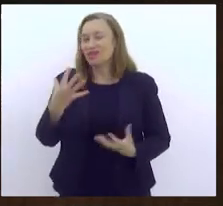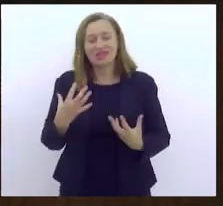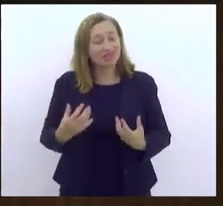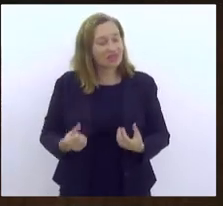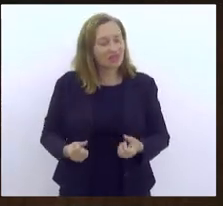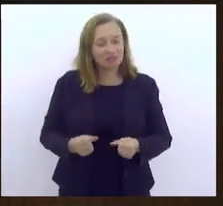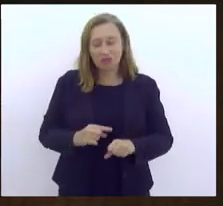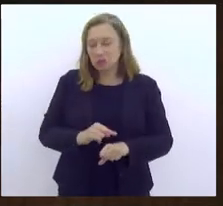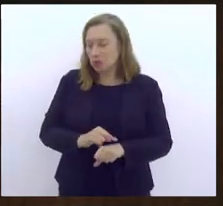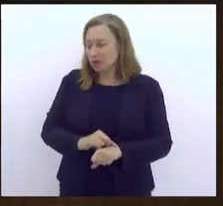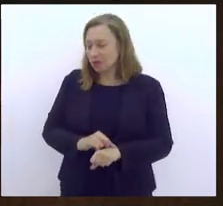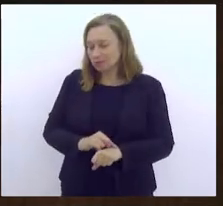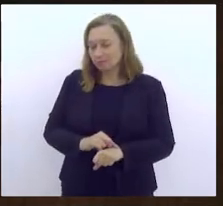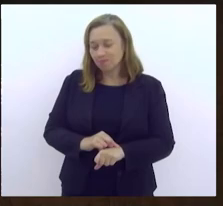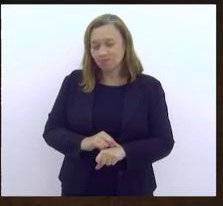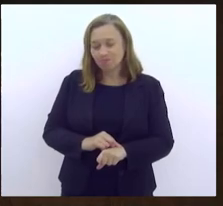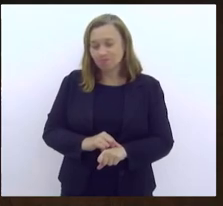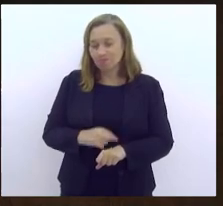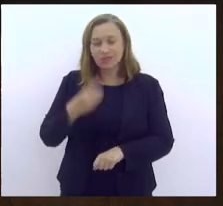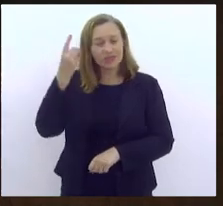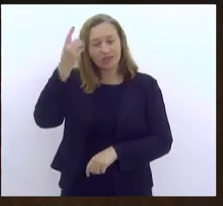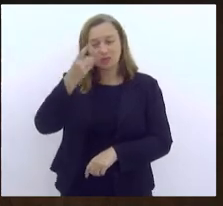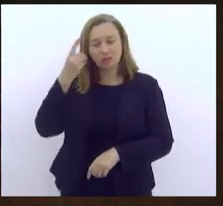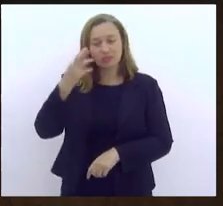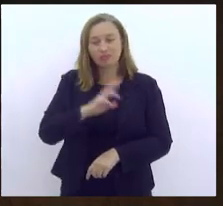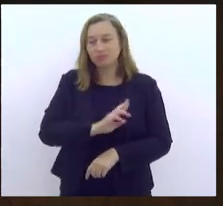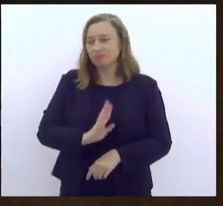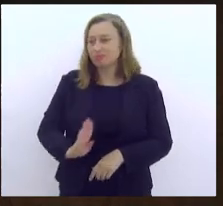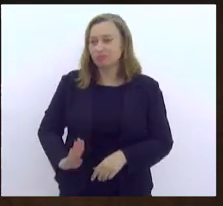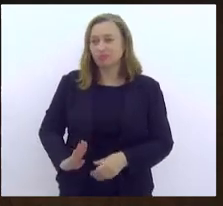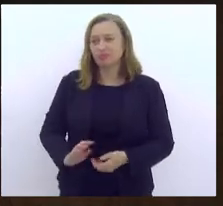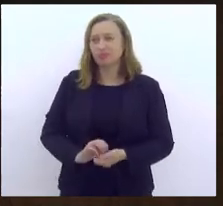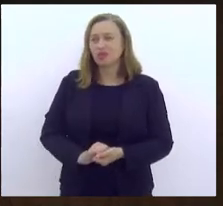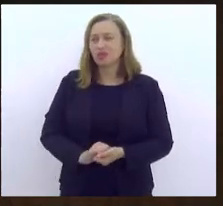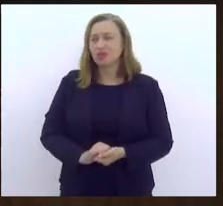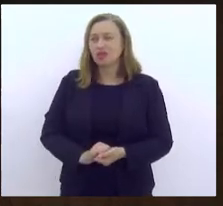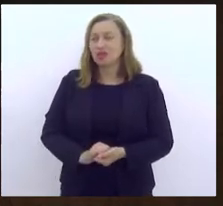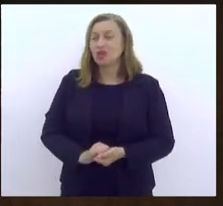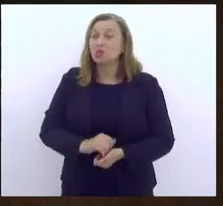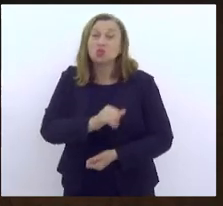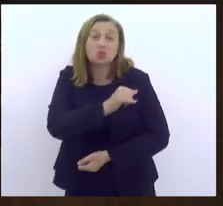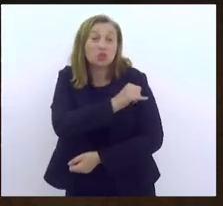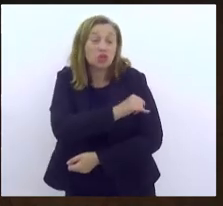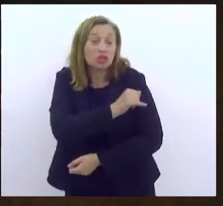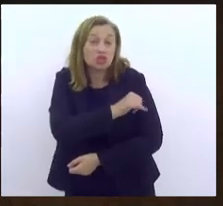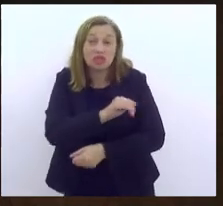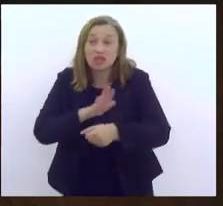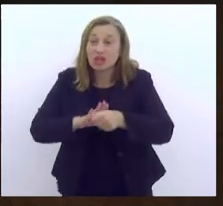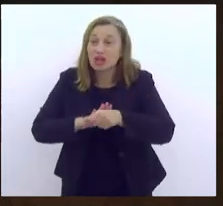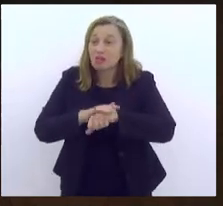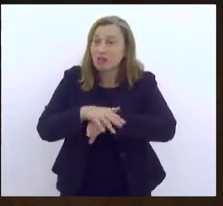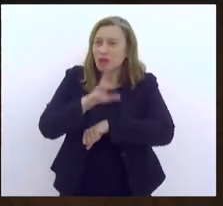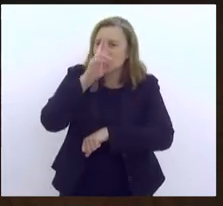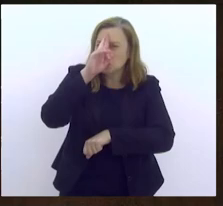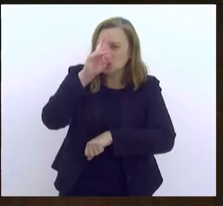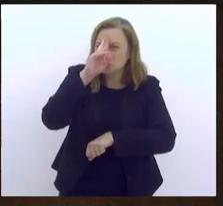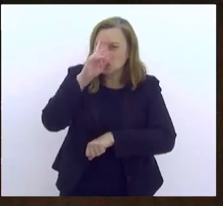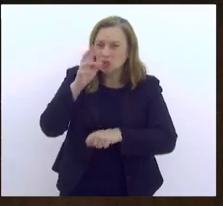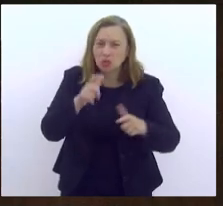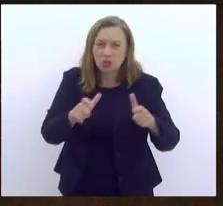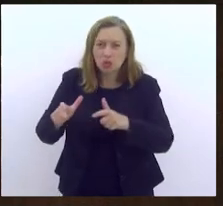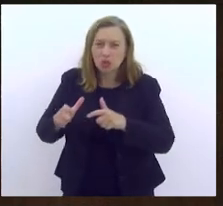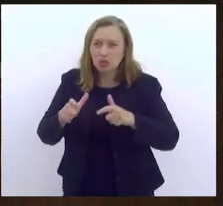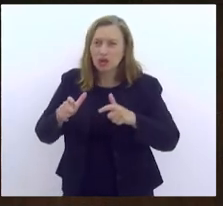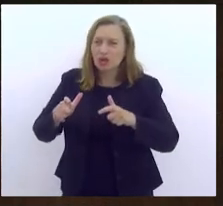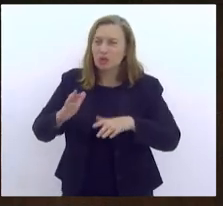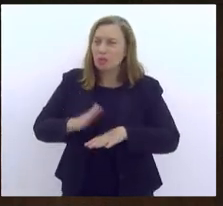momento, deputado Rodrigo Bacelar, é que em pleno Rio de Janeiro, à meia-noite, num dos lugares mais nobres, no